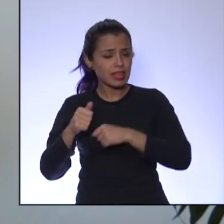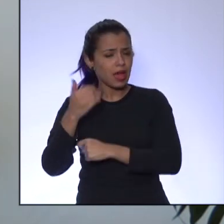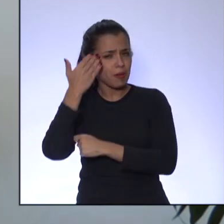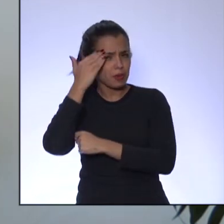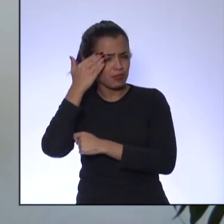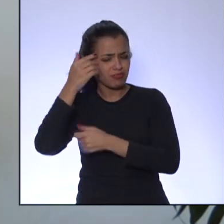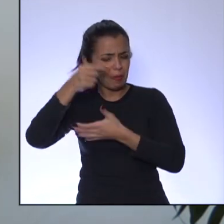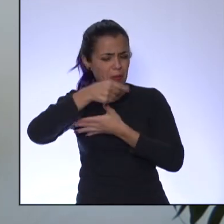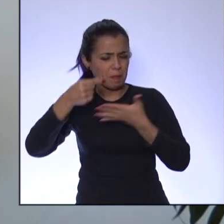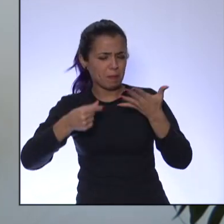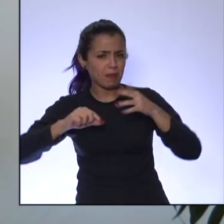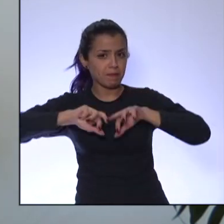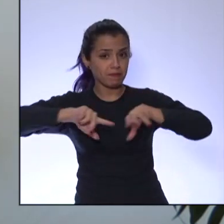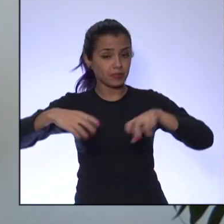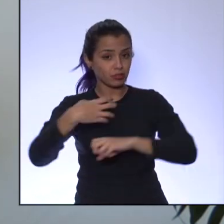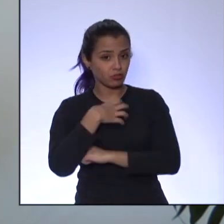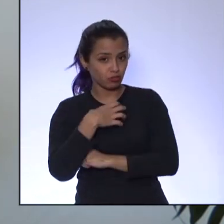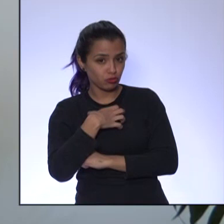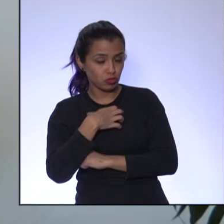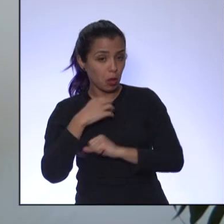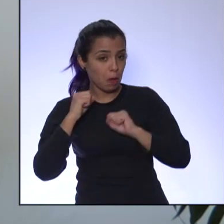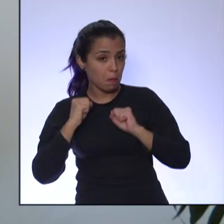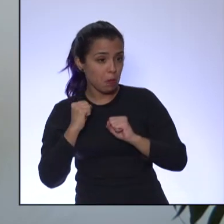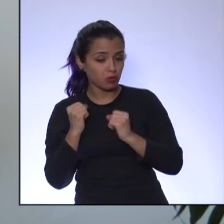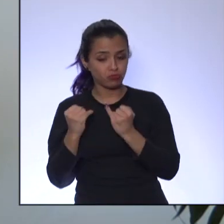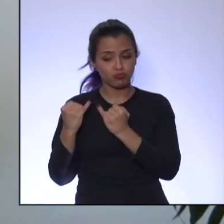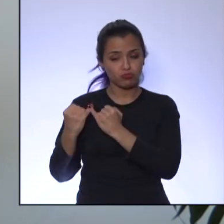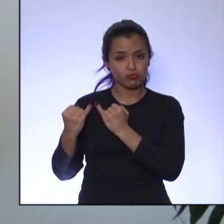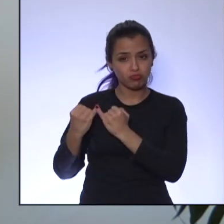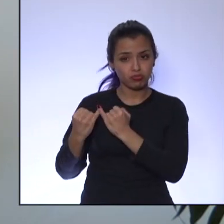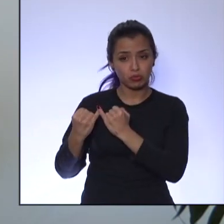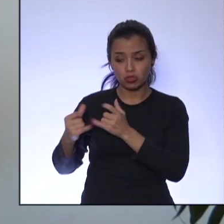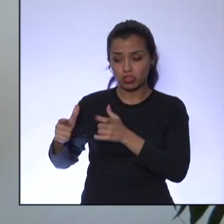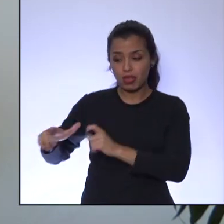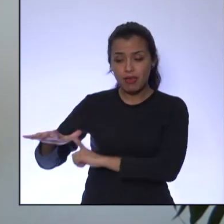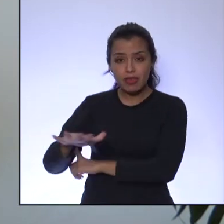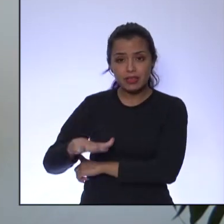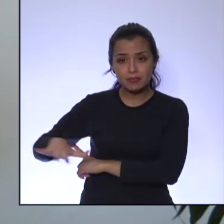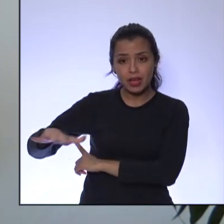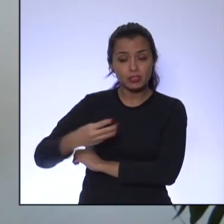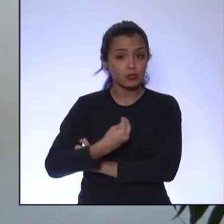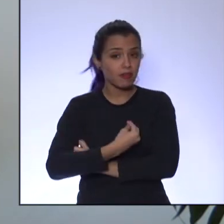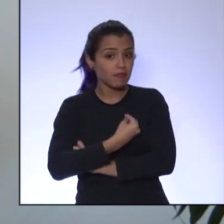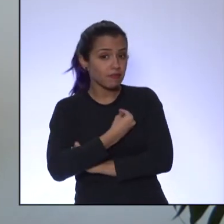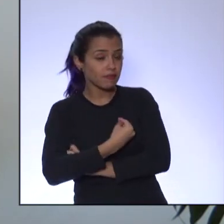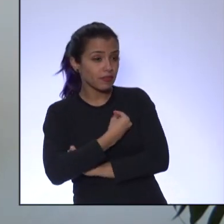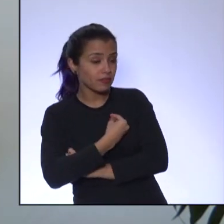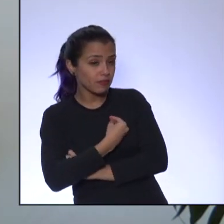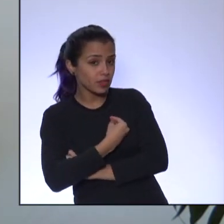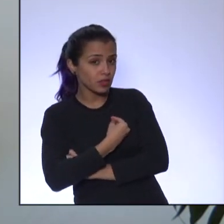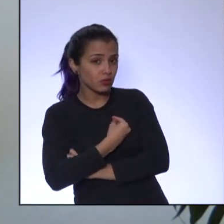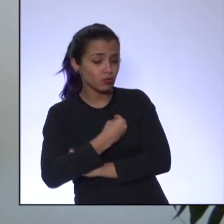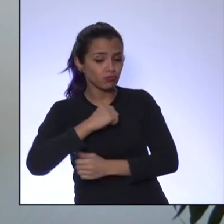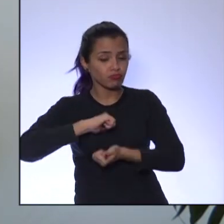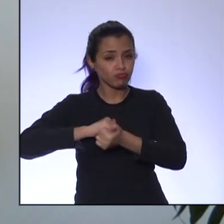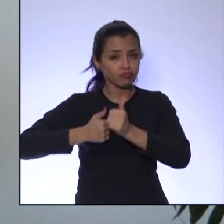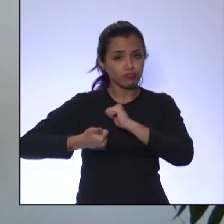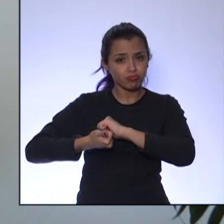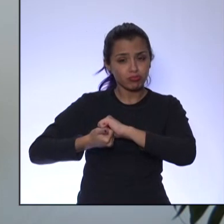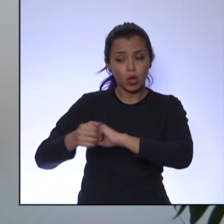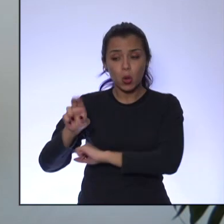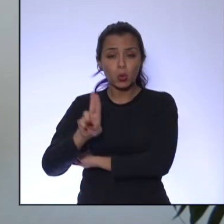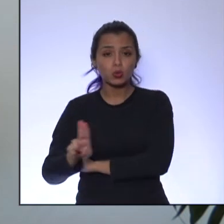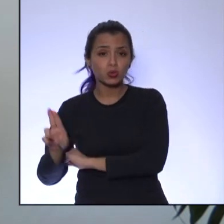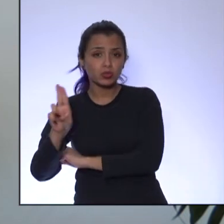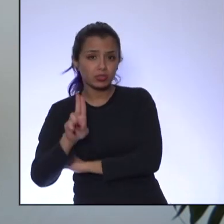formas. Ele pode ser considerado sinônimo de espaço vivido, apropriado, usado, delimitado,